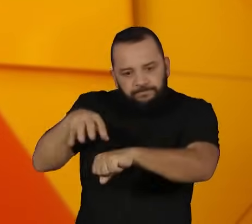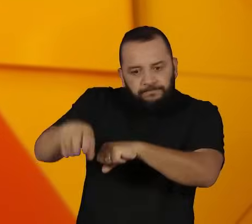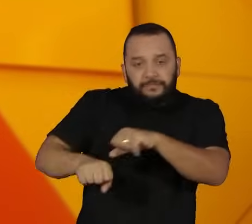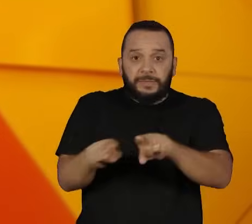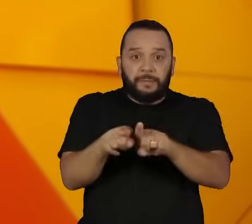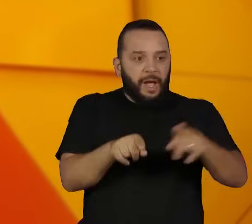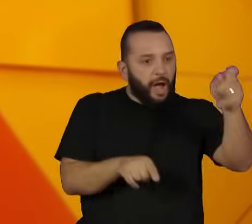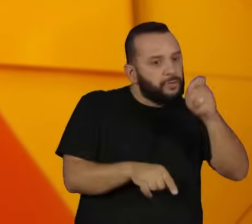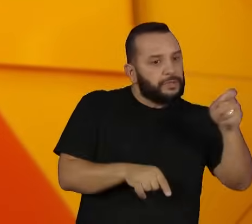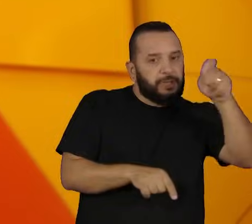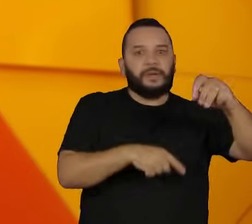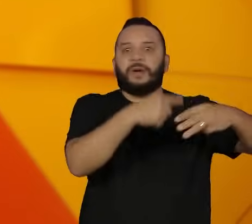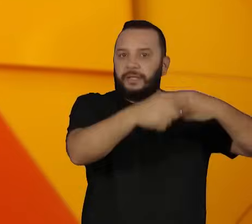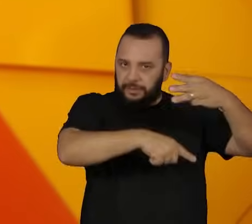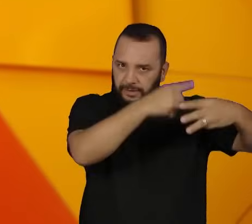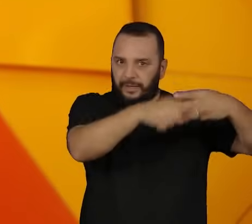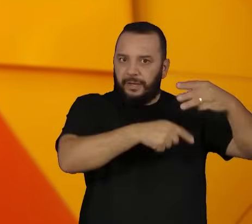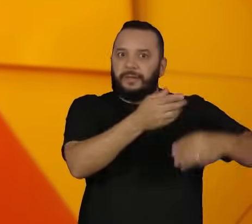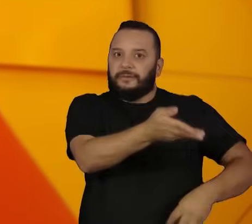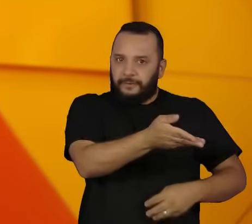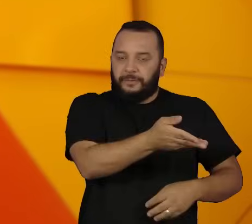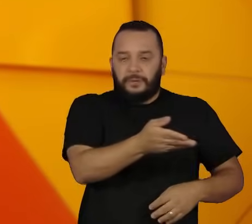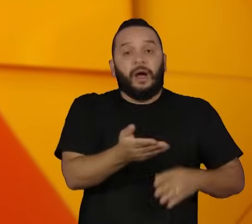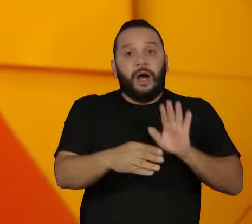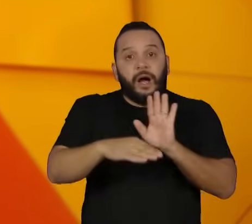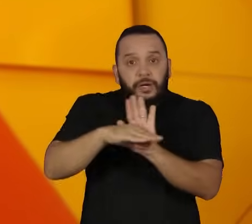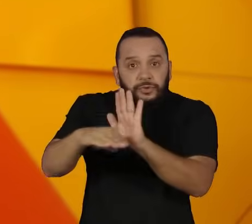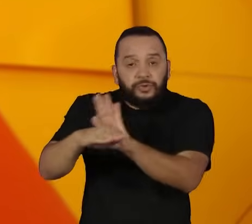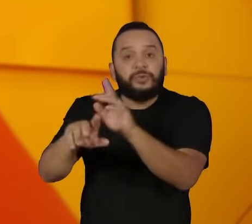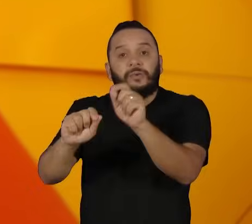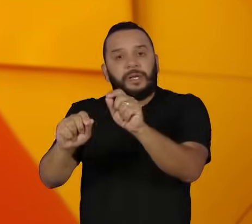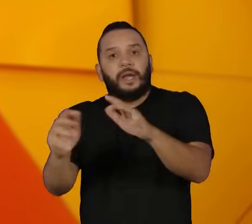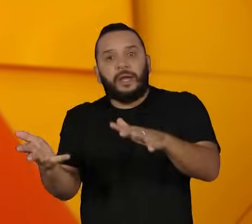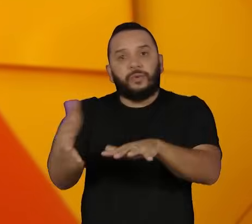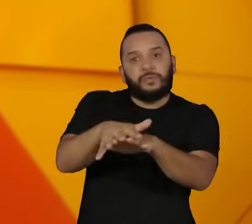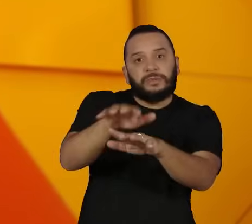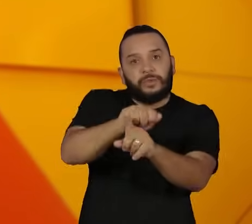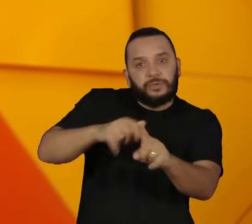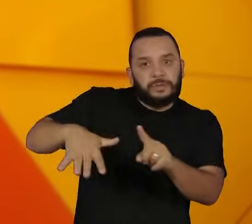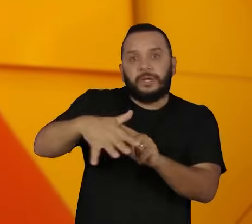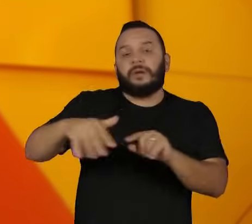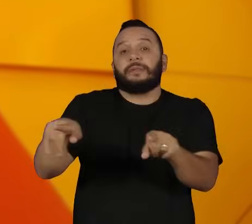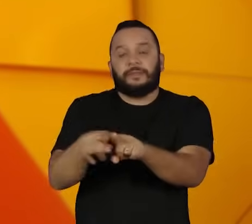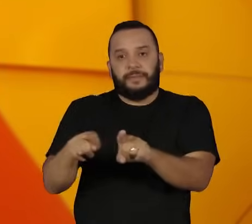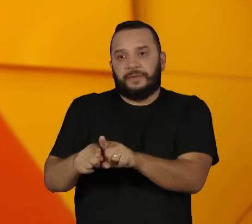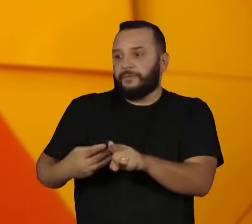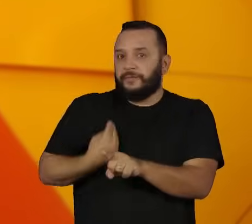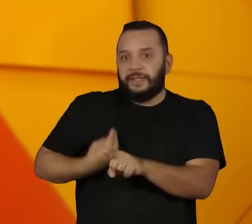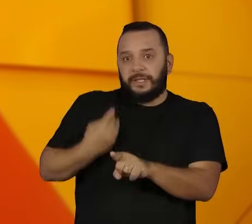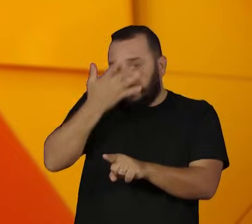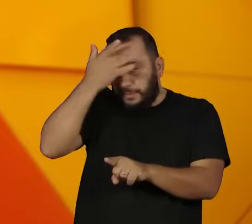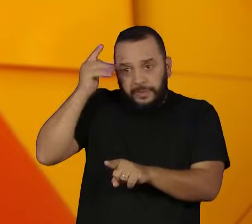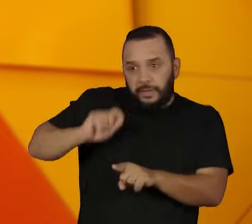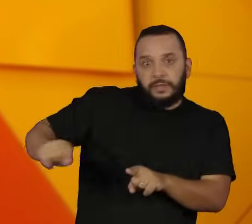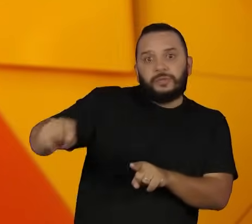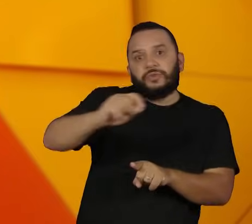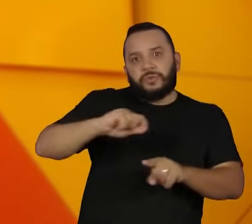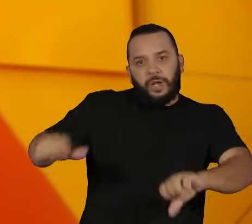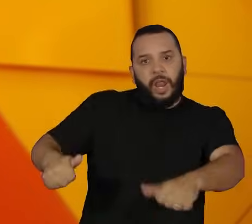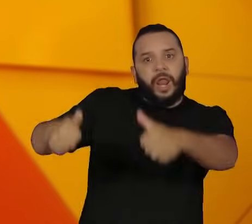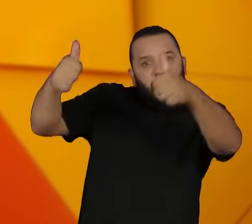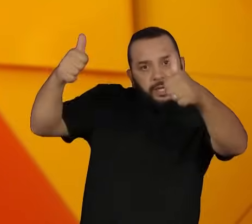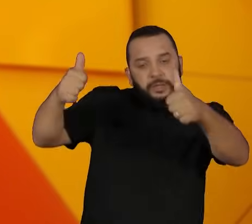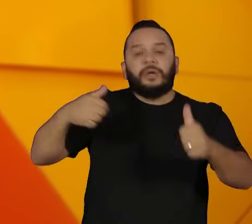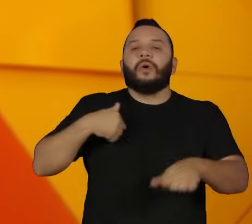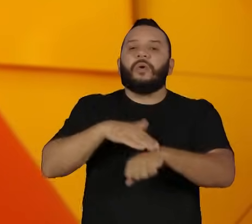de reciclagem, que além de inclusão social, mudam a vida de centenas de trabalhadores. E a gente foi conversar com a